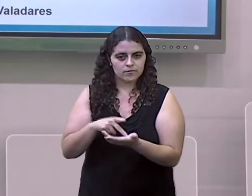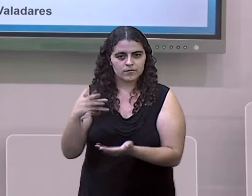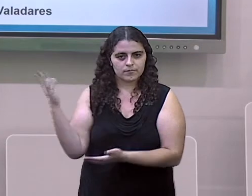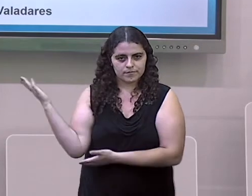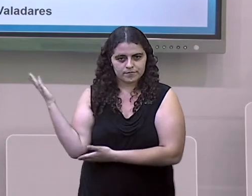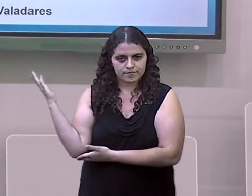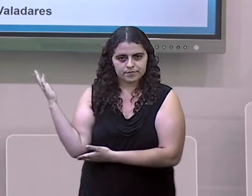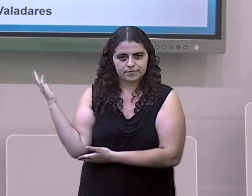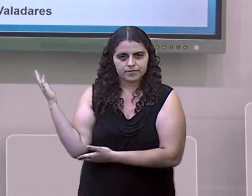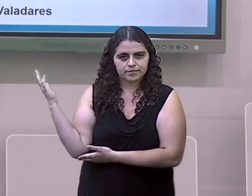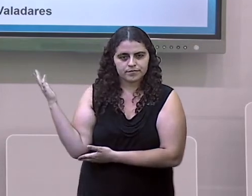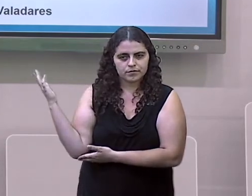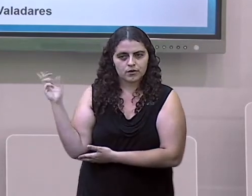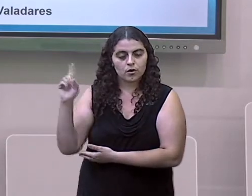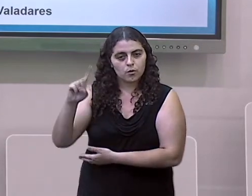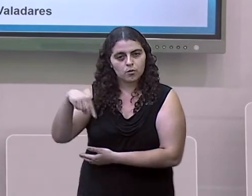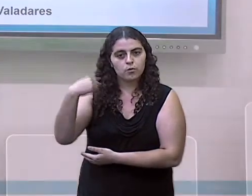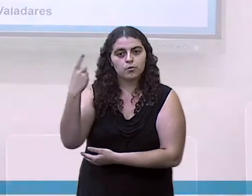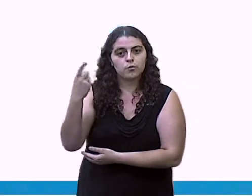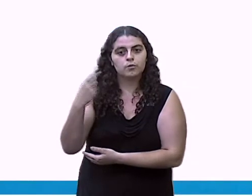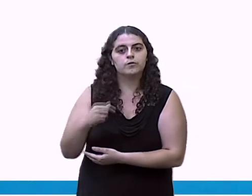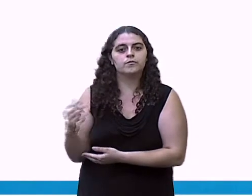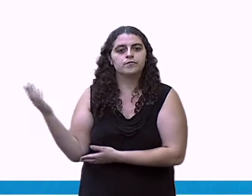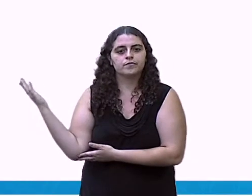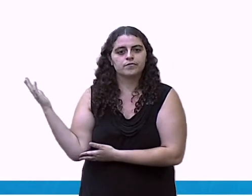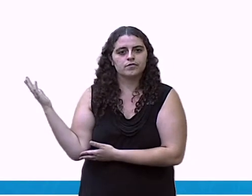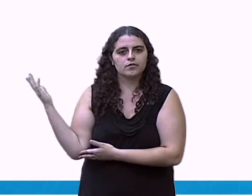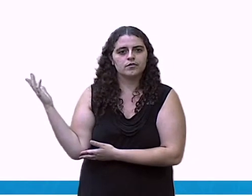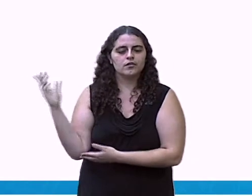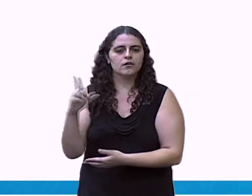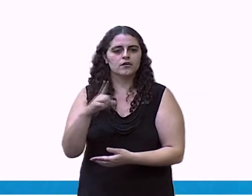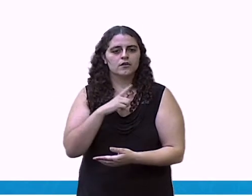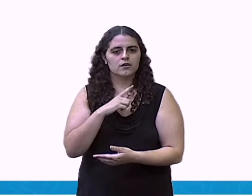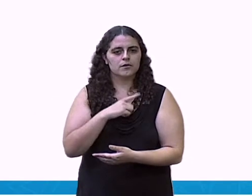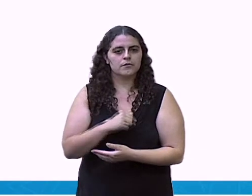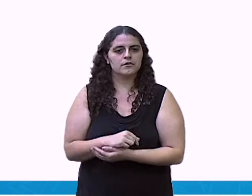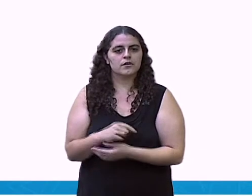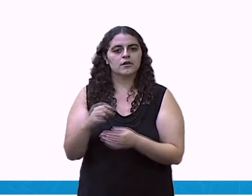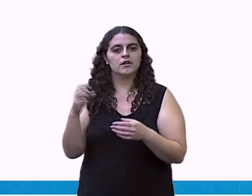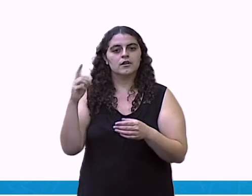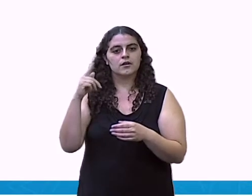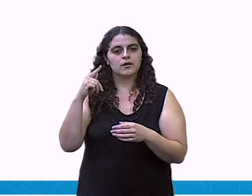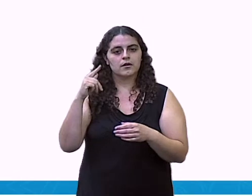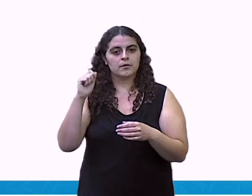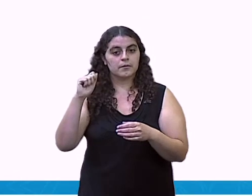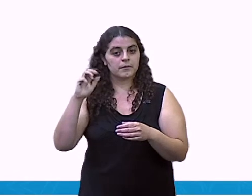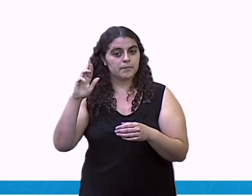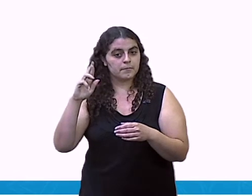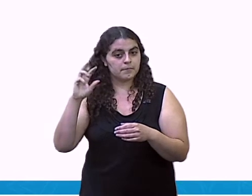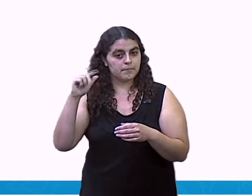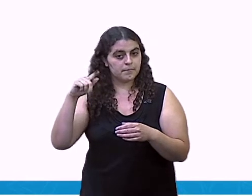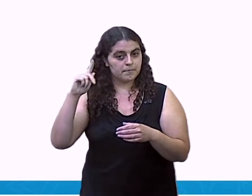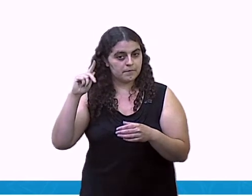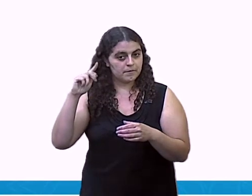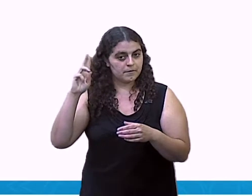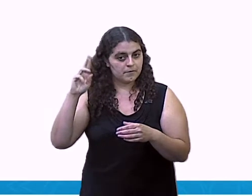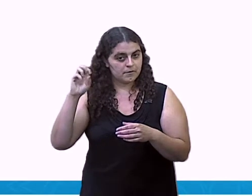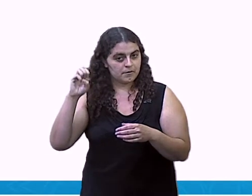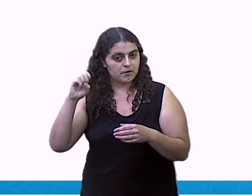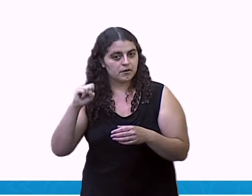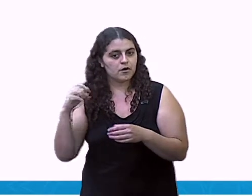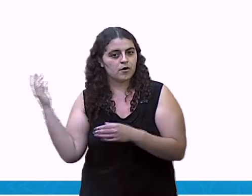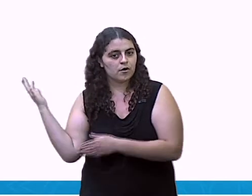paisagem cultural. Veja bem aqui, nós temos o Parque Natural Municipal de Governador